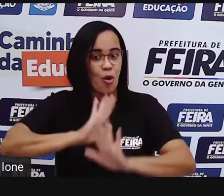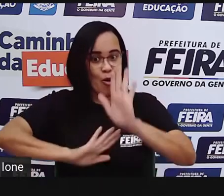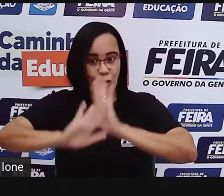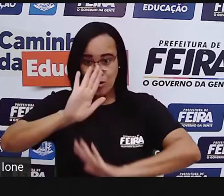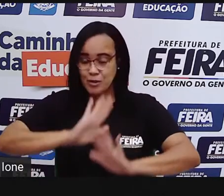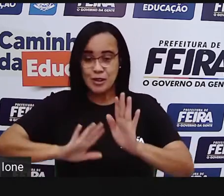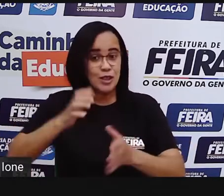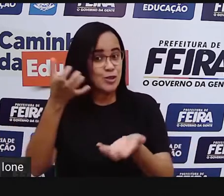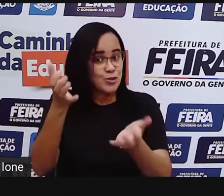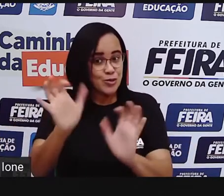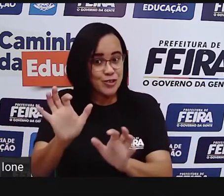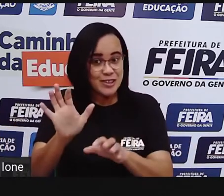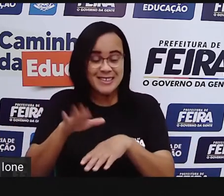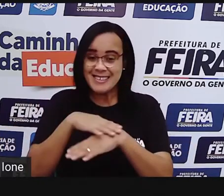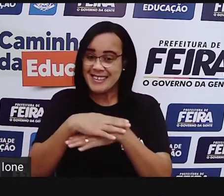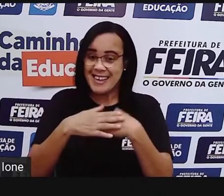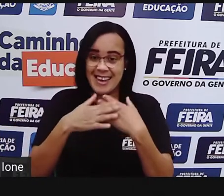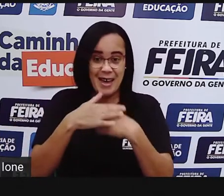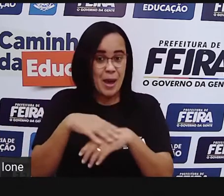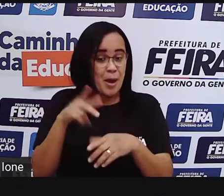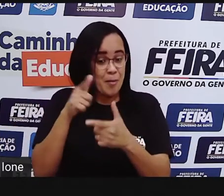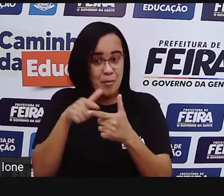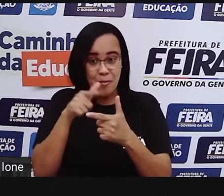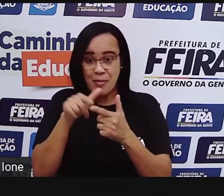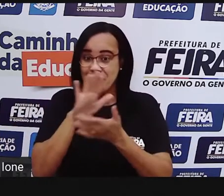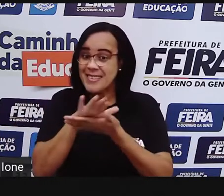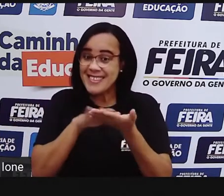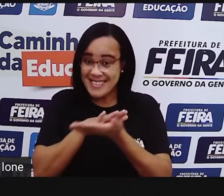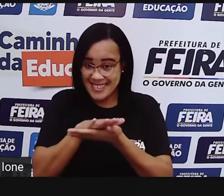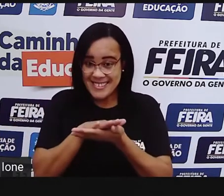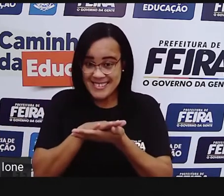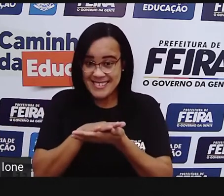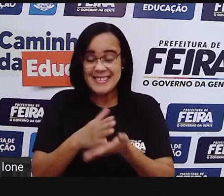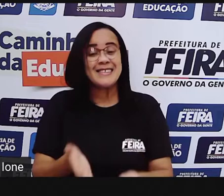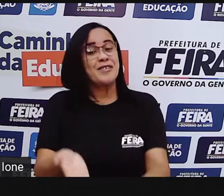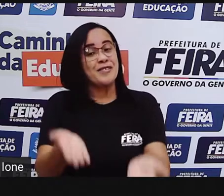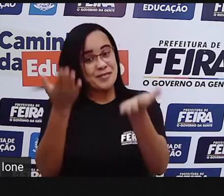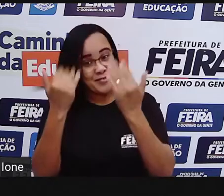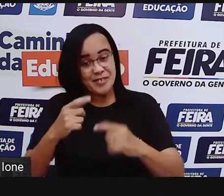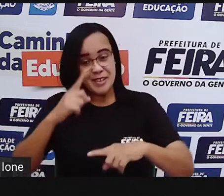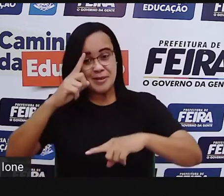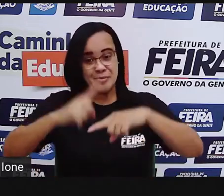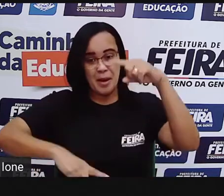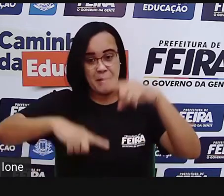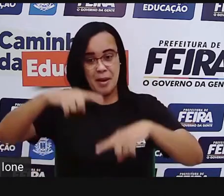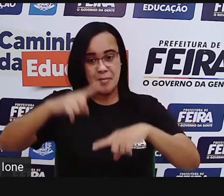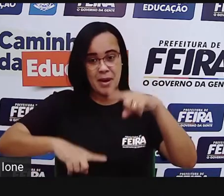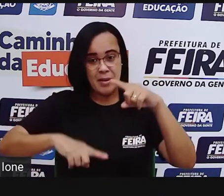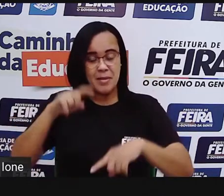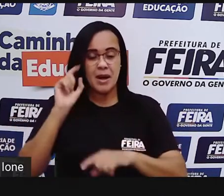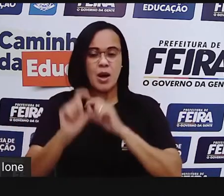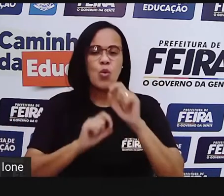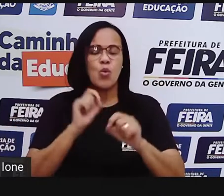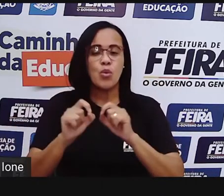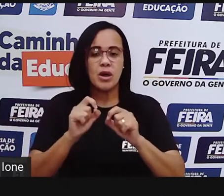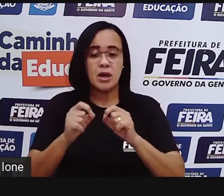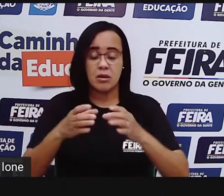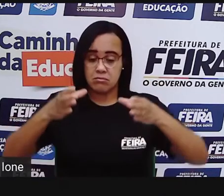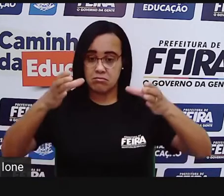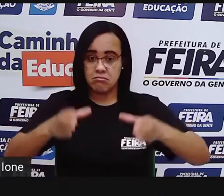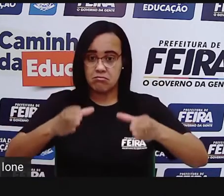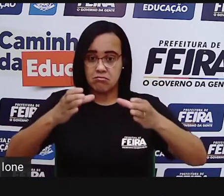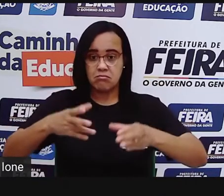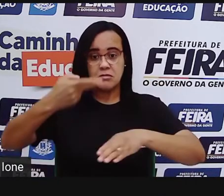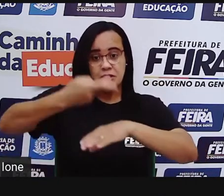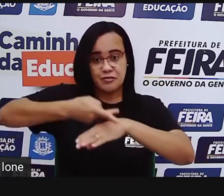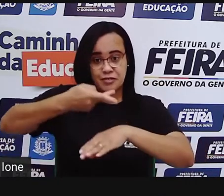assim? Então, vamos para os materiais mais uma vez. Vamos lá. Um recipiente com água,